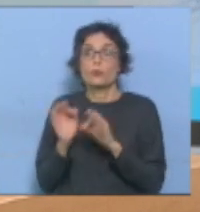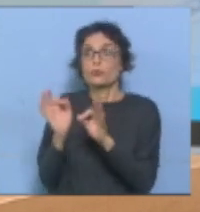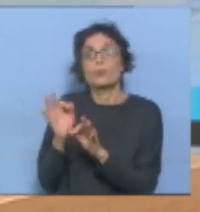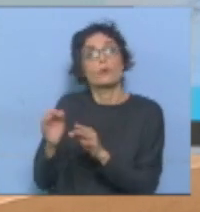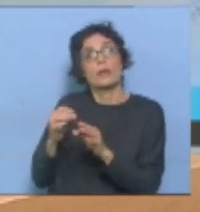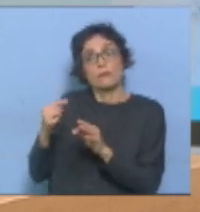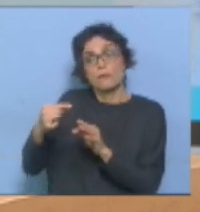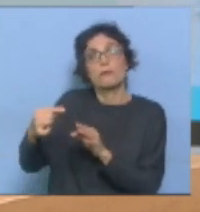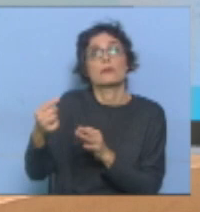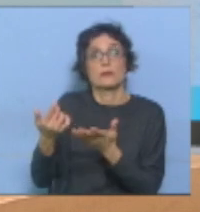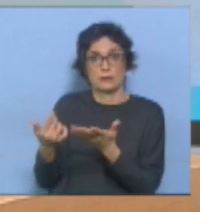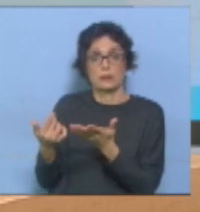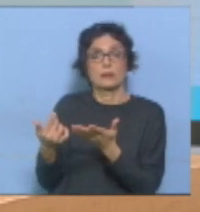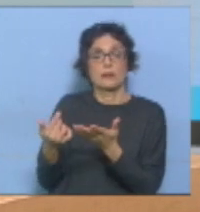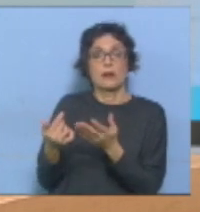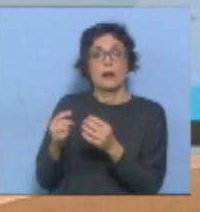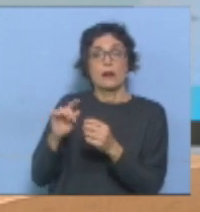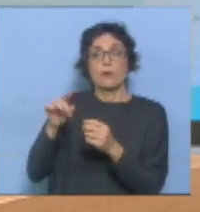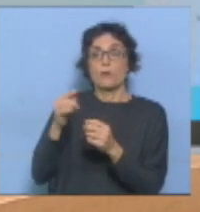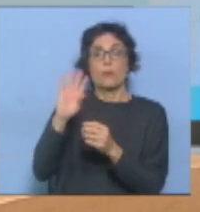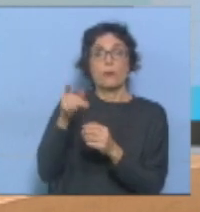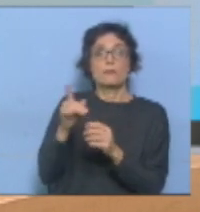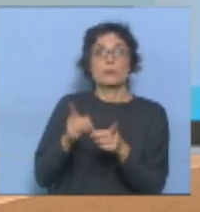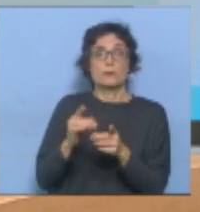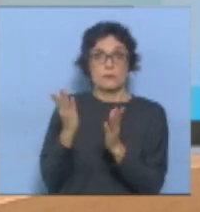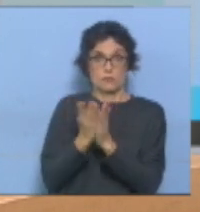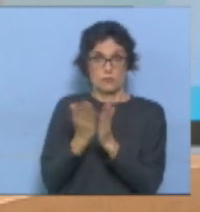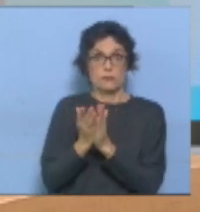diárias. Depois, quando ele foi para a escola, começámos